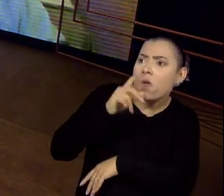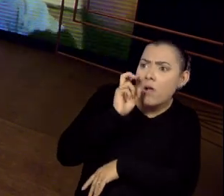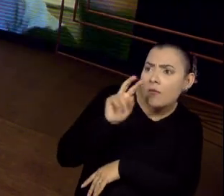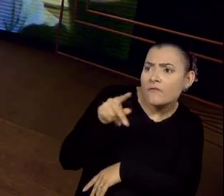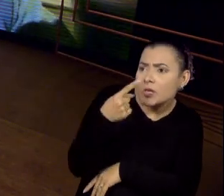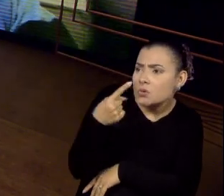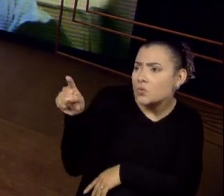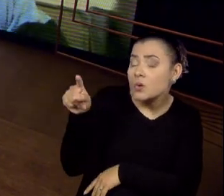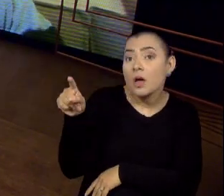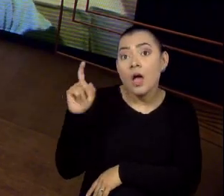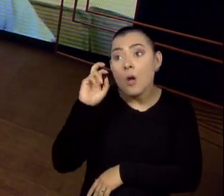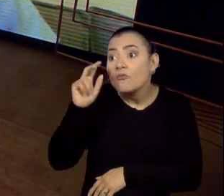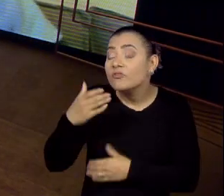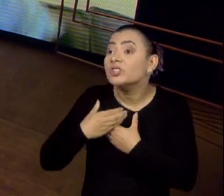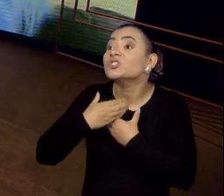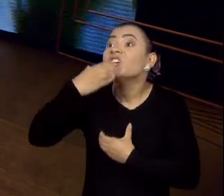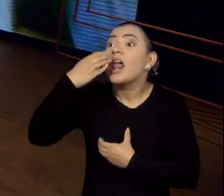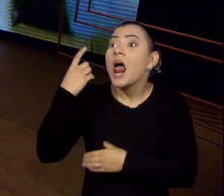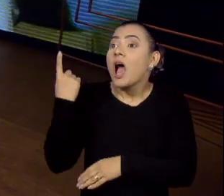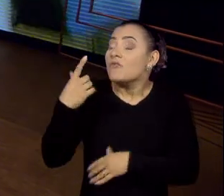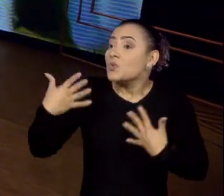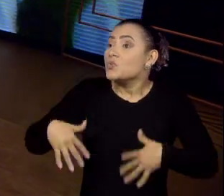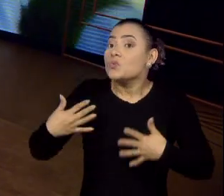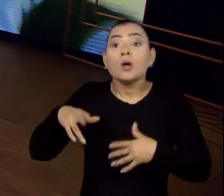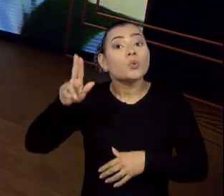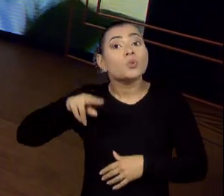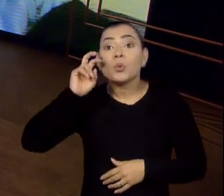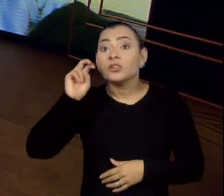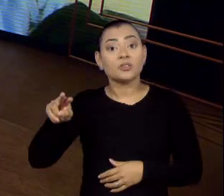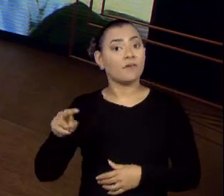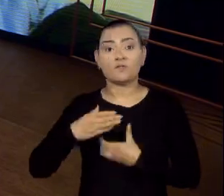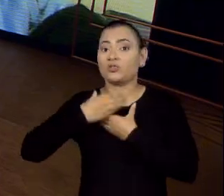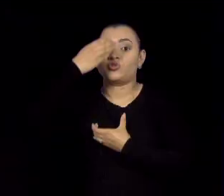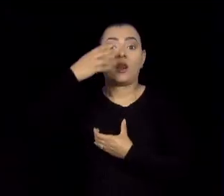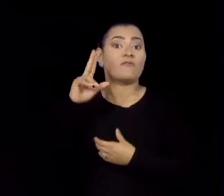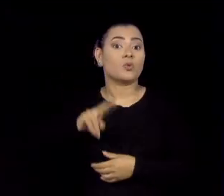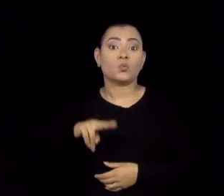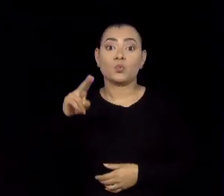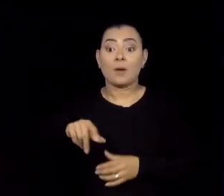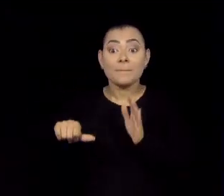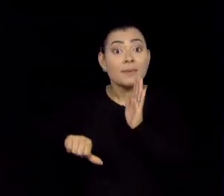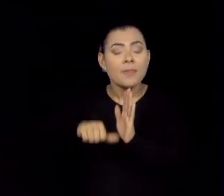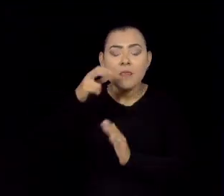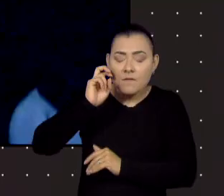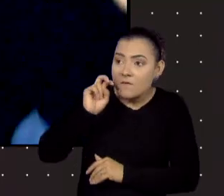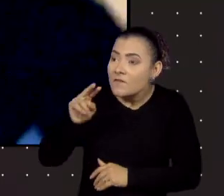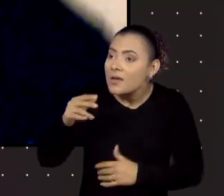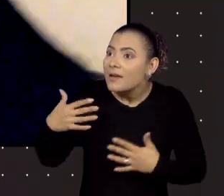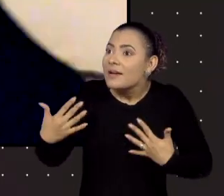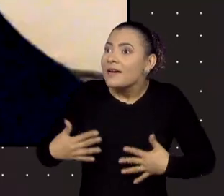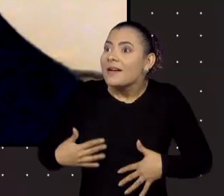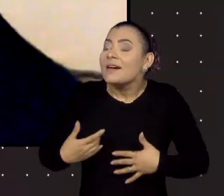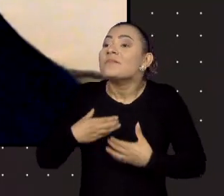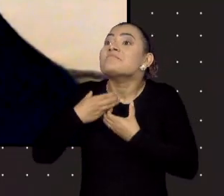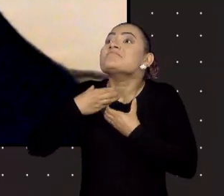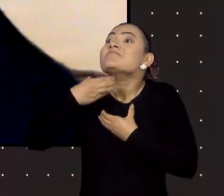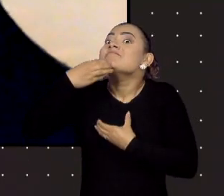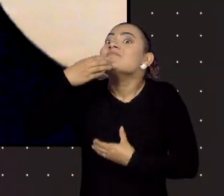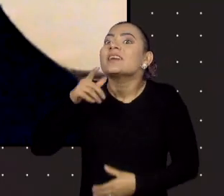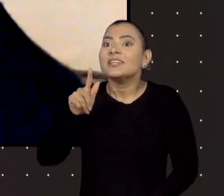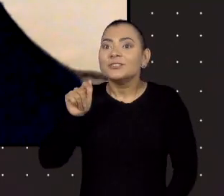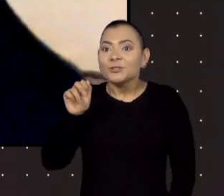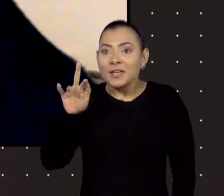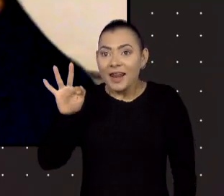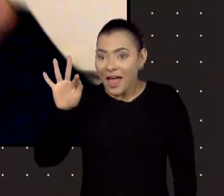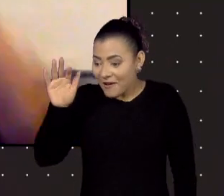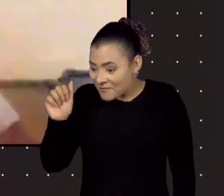uma girafa, aquele pescoço, eu nunca tinha visto girafa. E aí vi aquele pescoço comprido, eu fiquei